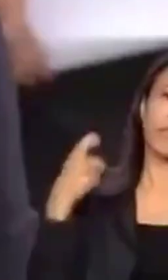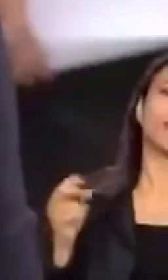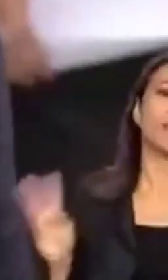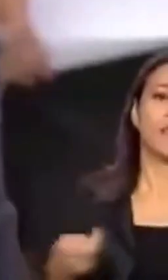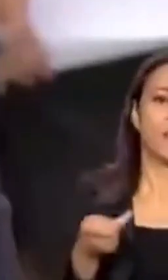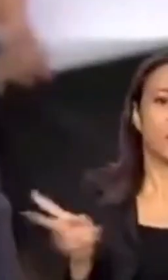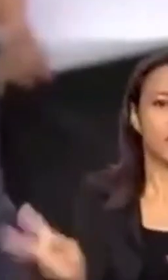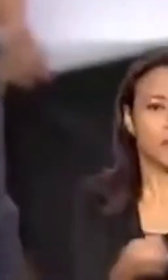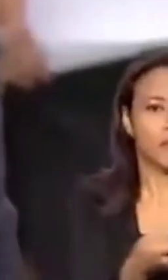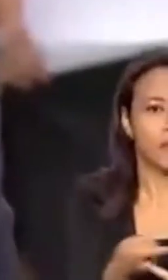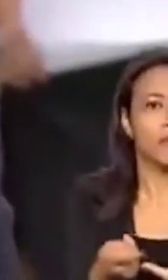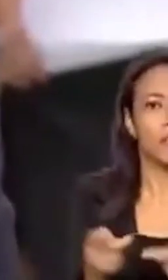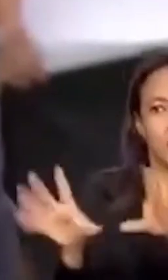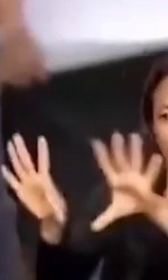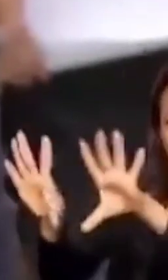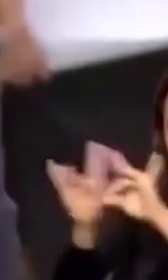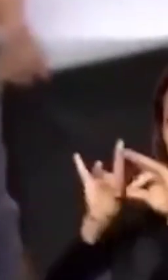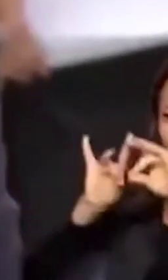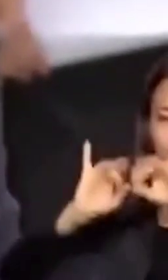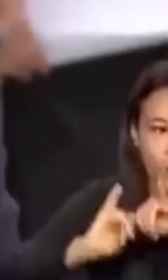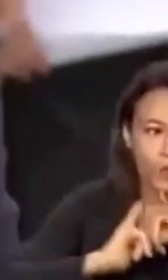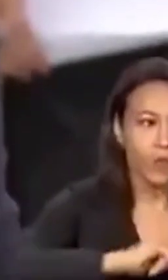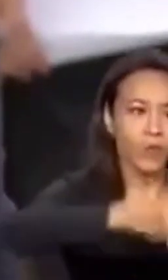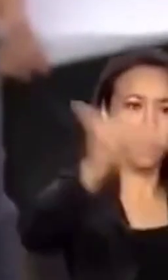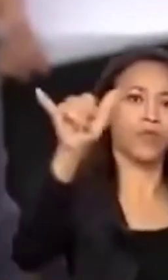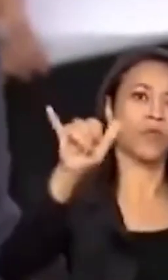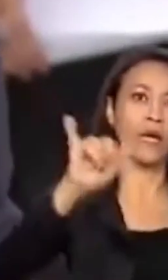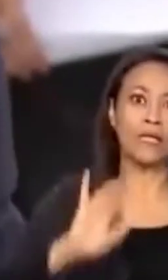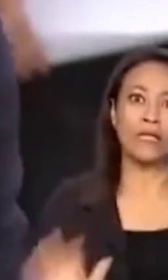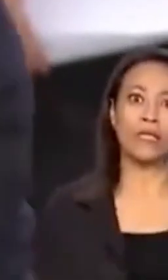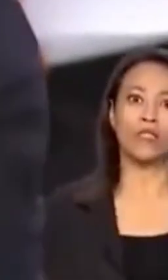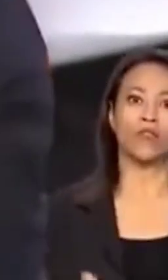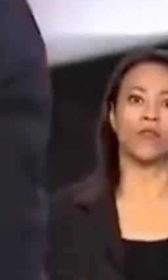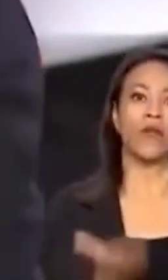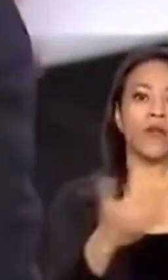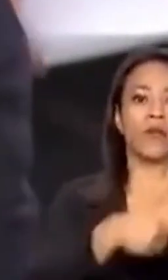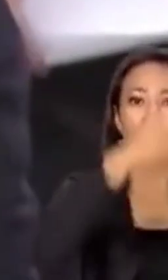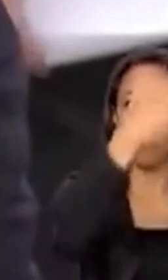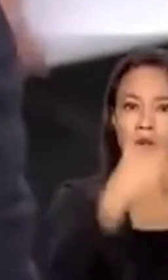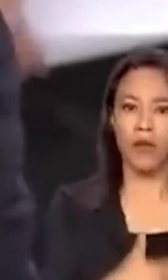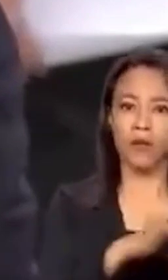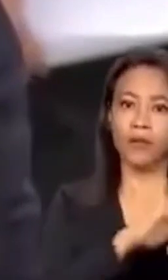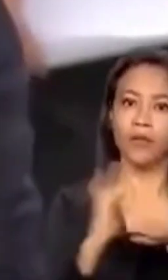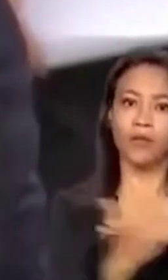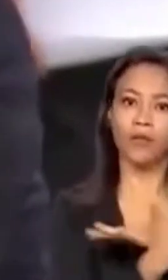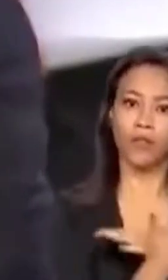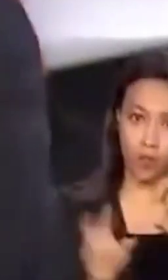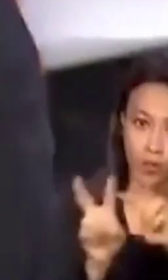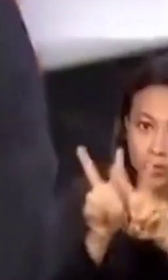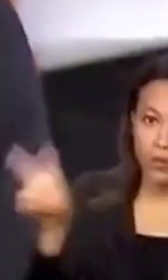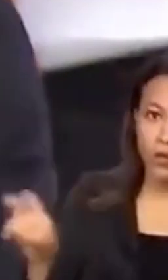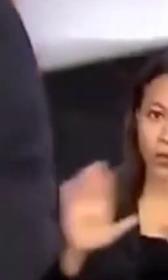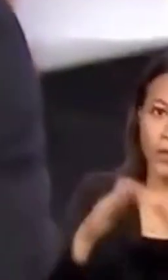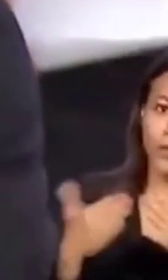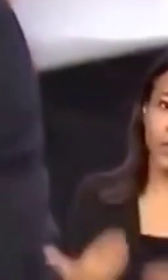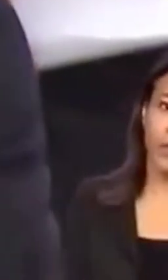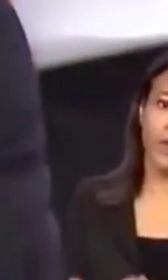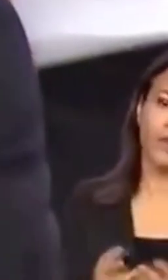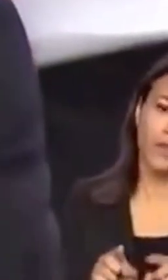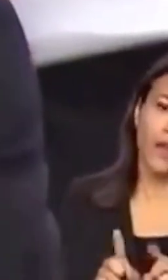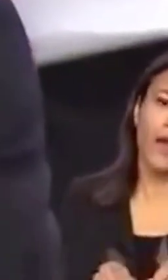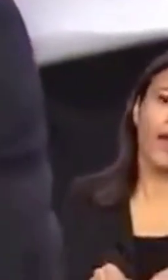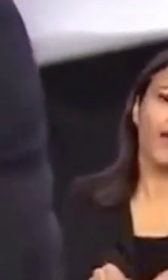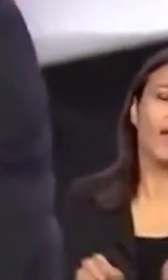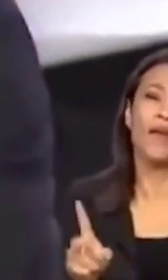lavra, confiscar passaportes por atacado, lacrar contas bancárias, negar a empresários o acesso a redes